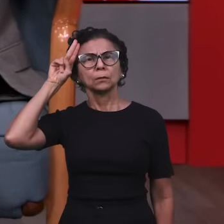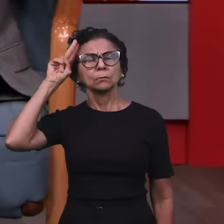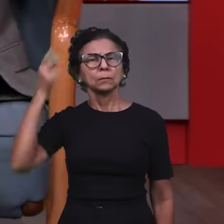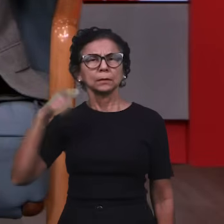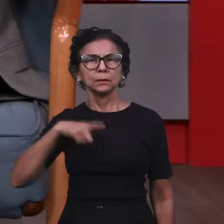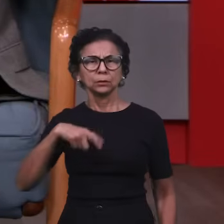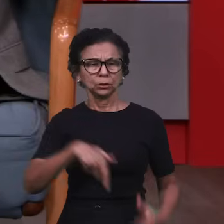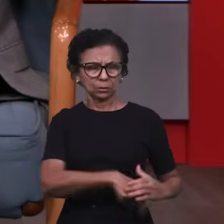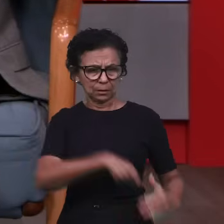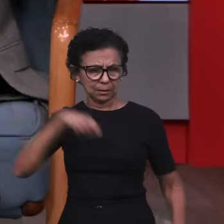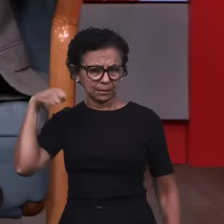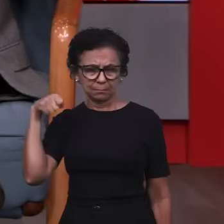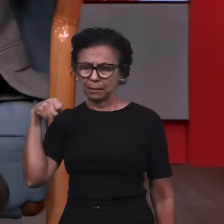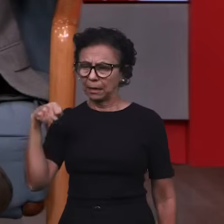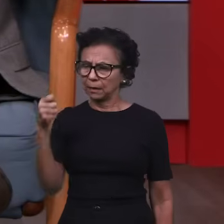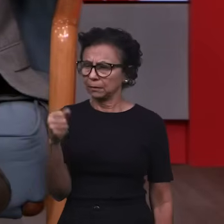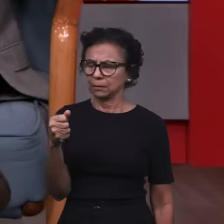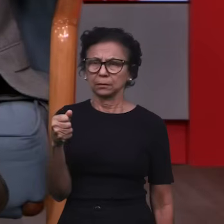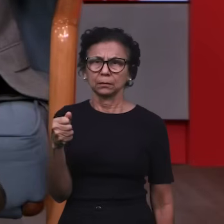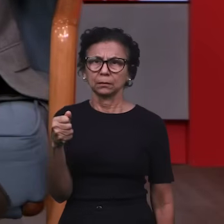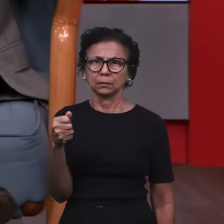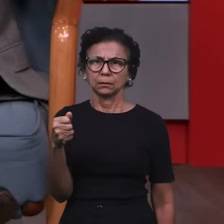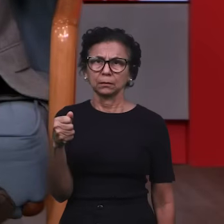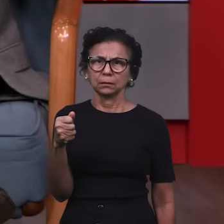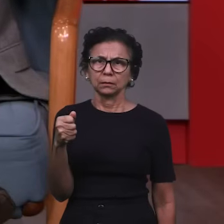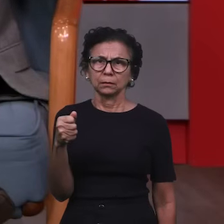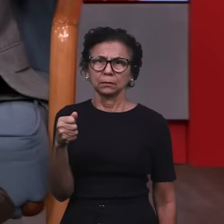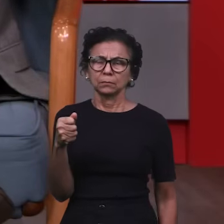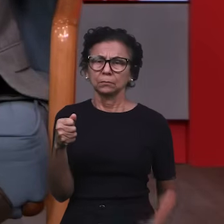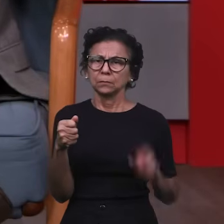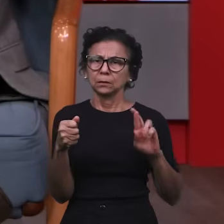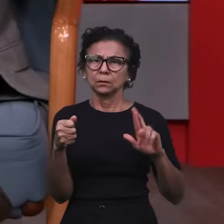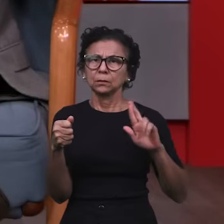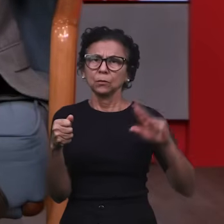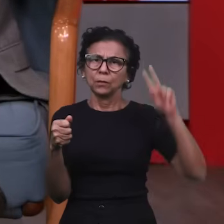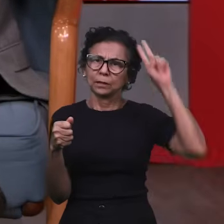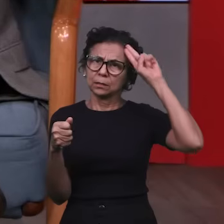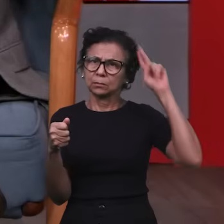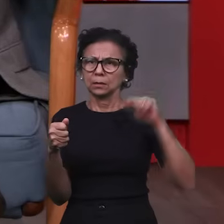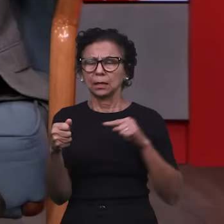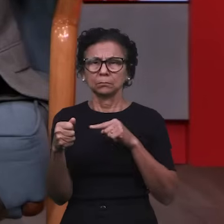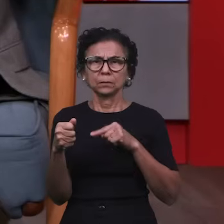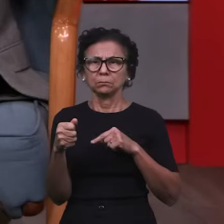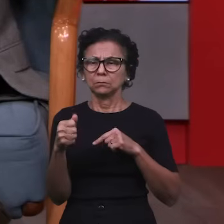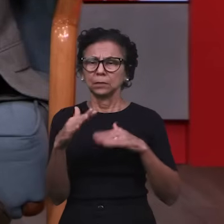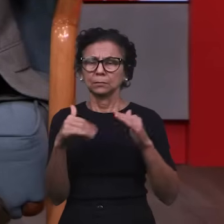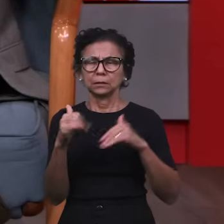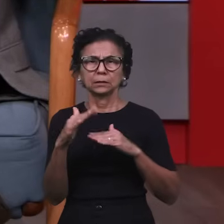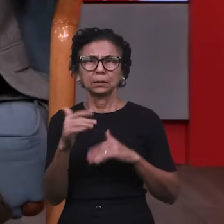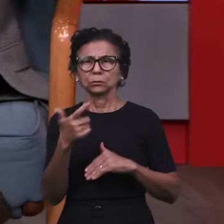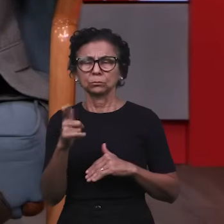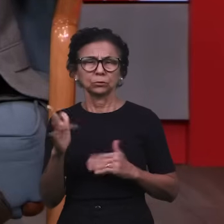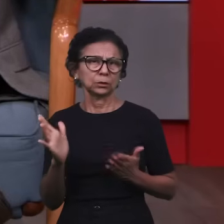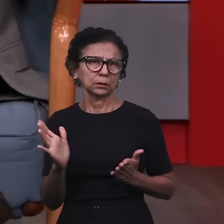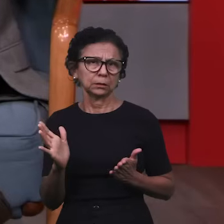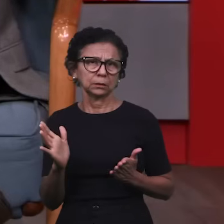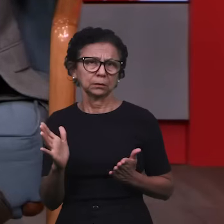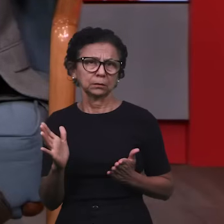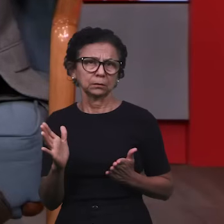era soldado. Não era a sua profissão. Não era aquilo que ele dominava. Pedro era